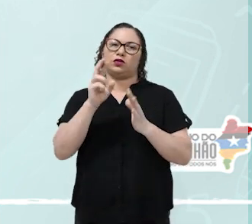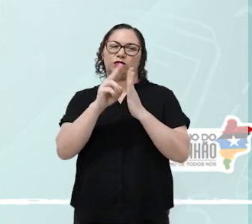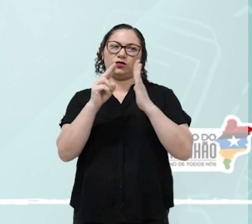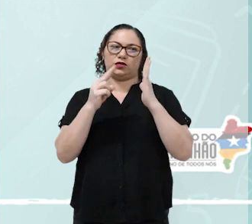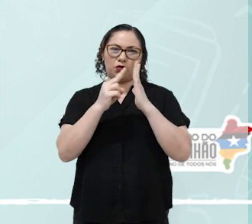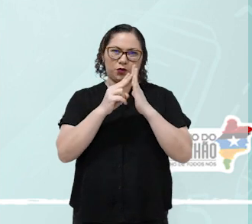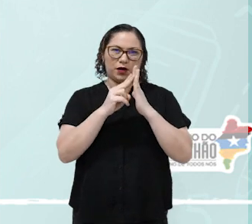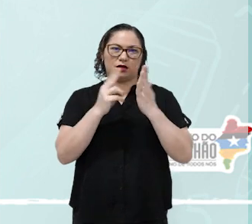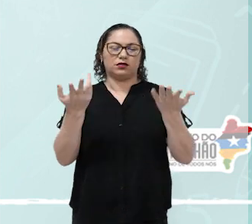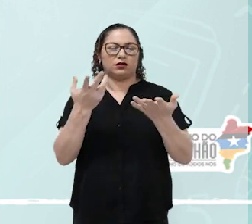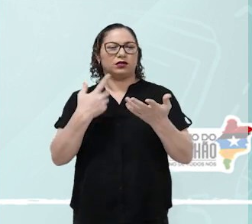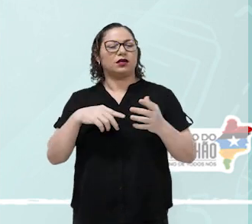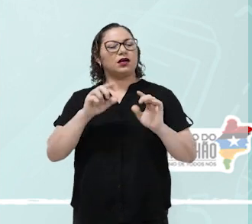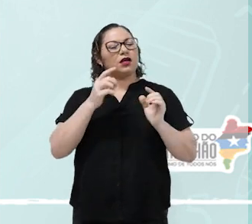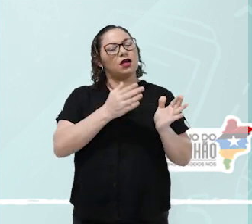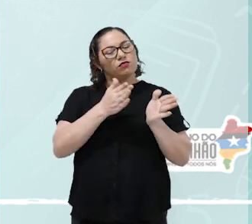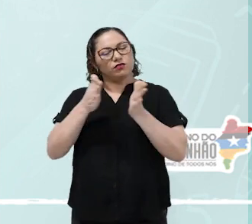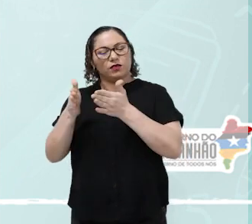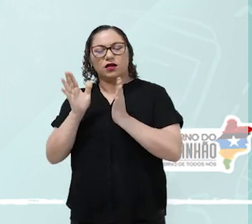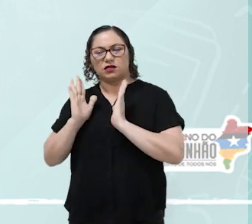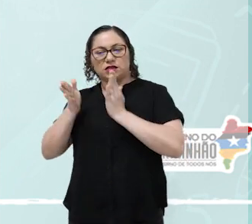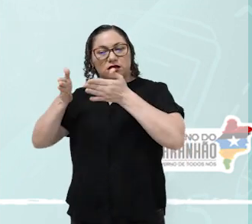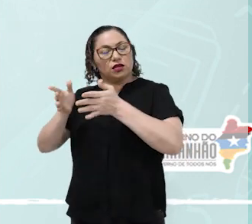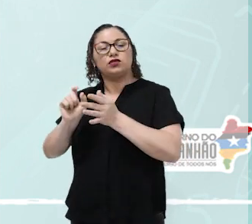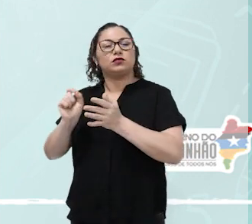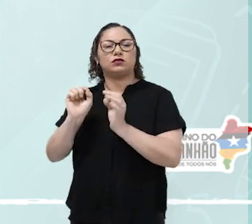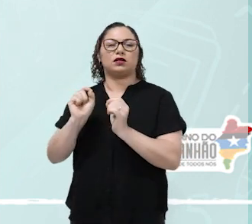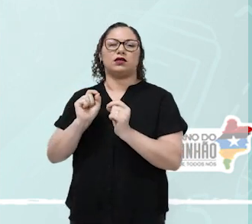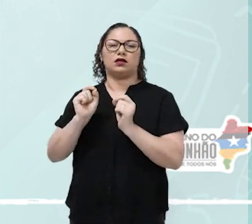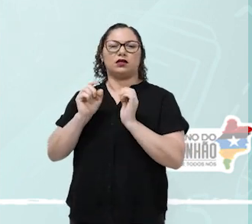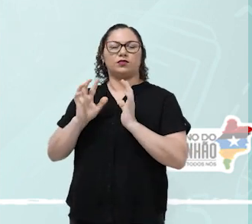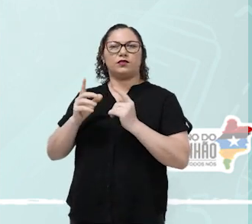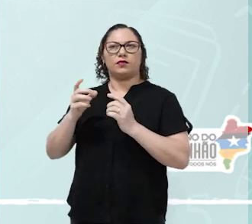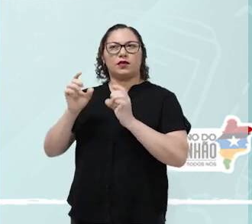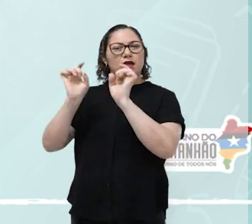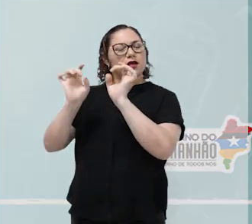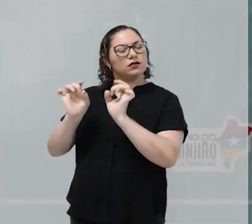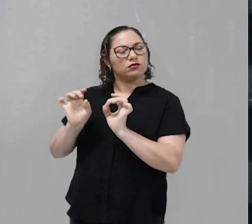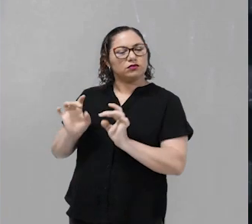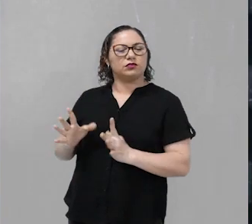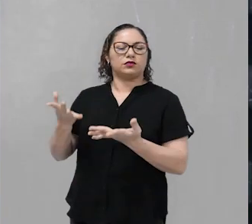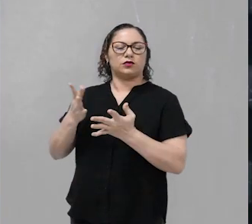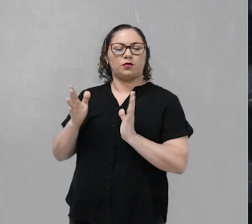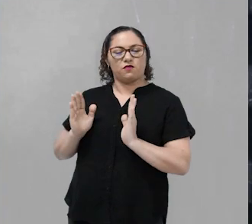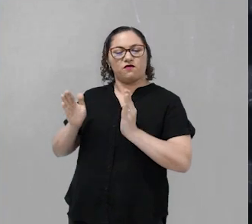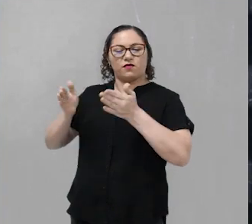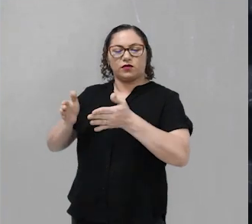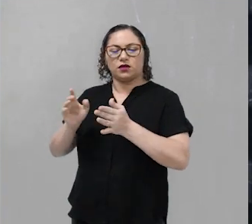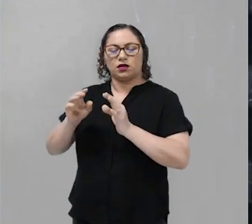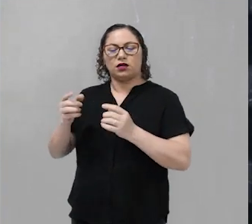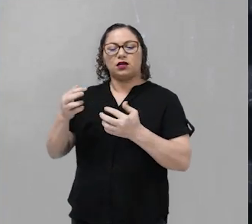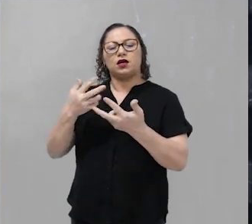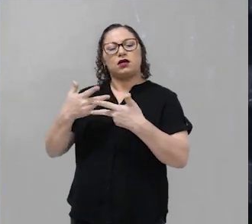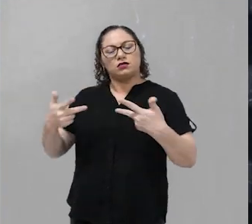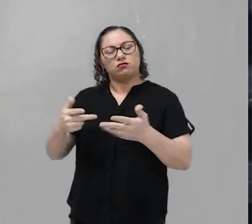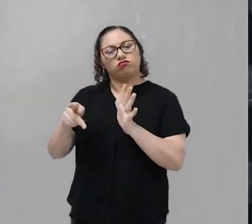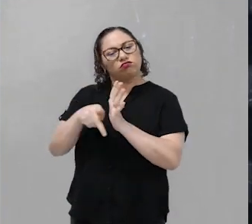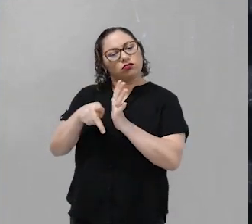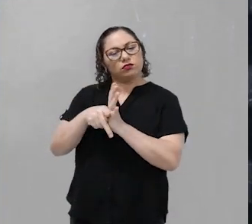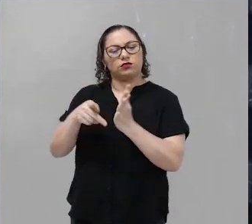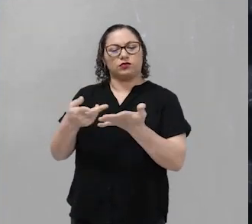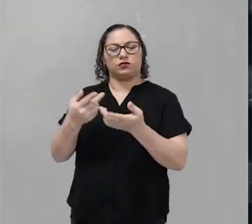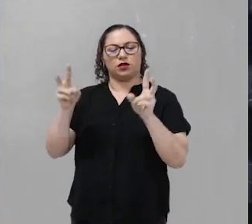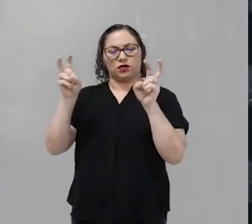que é um ramo da sociologia que se dedica de forma mais atenciosa, mais voltada a essas questões que trabalharemos